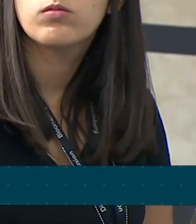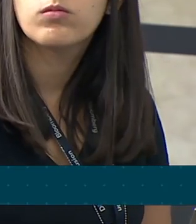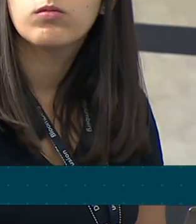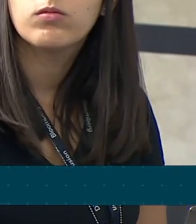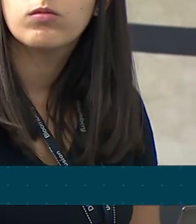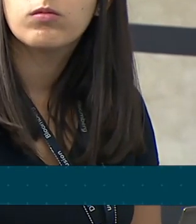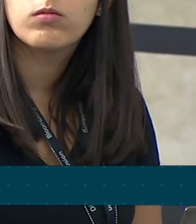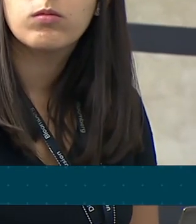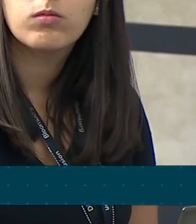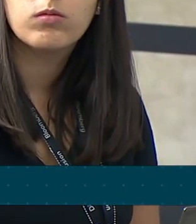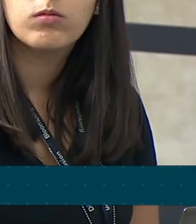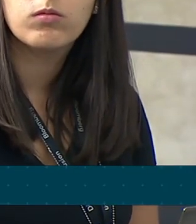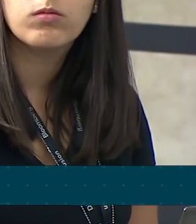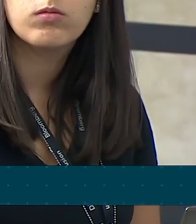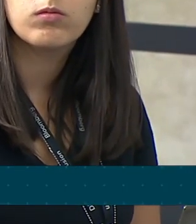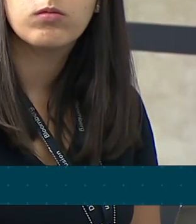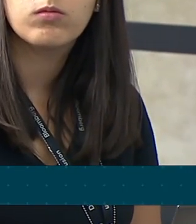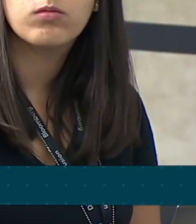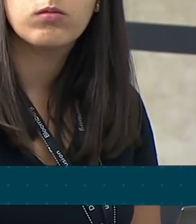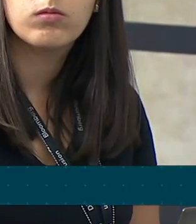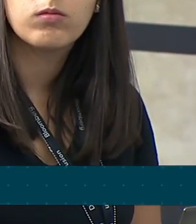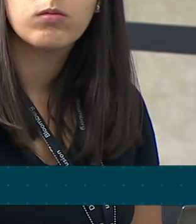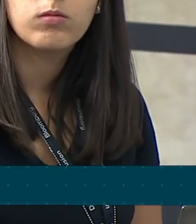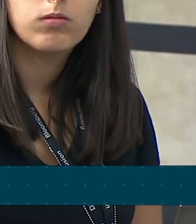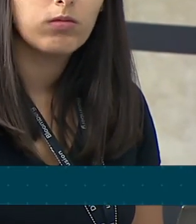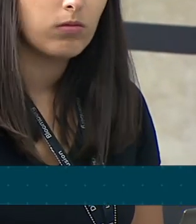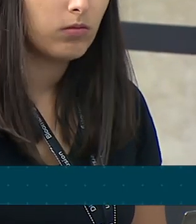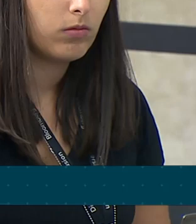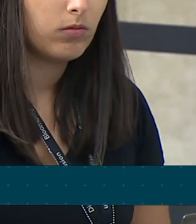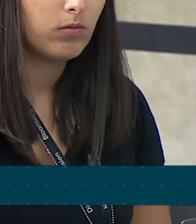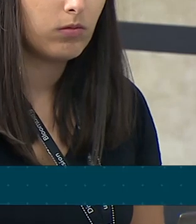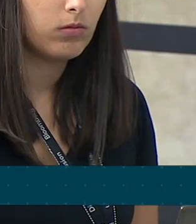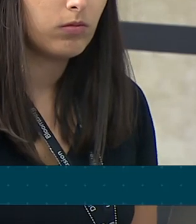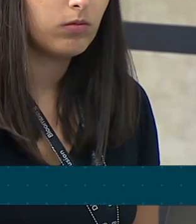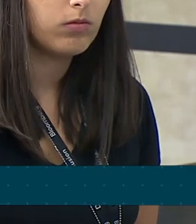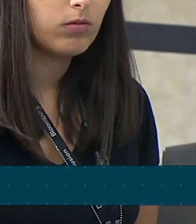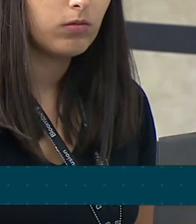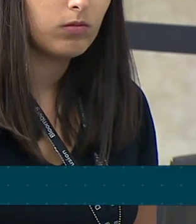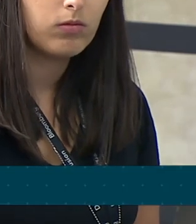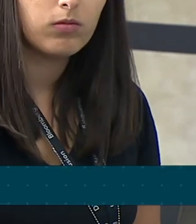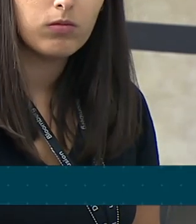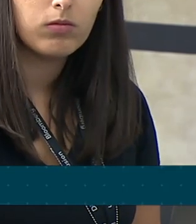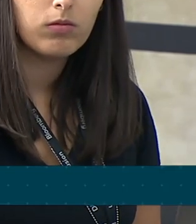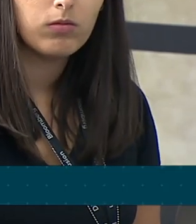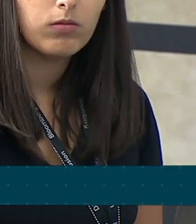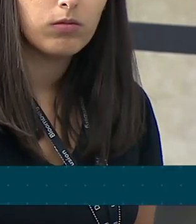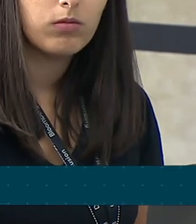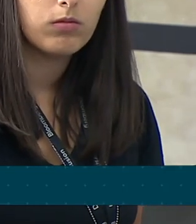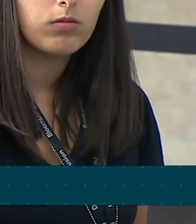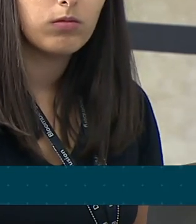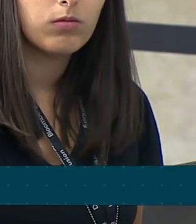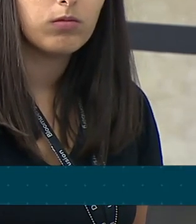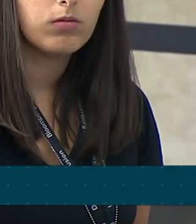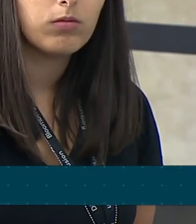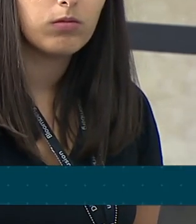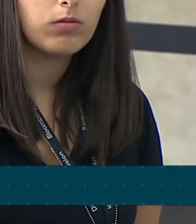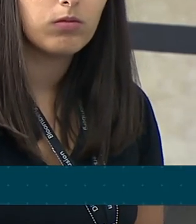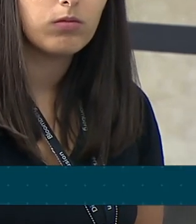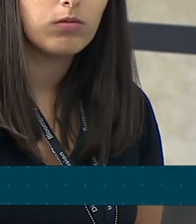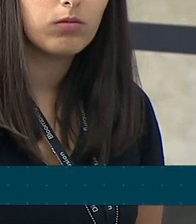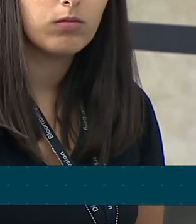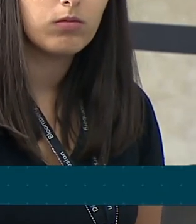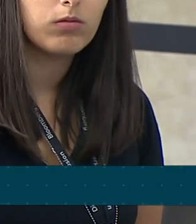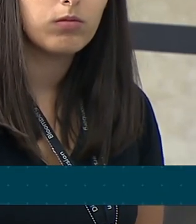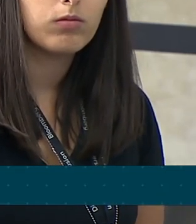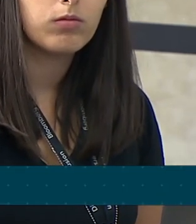queria saber se em caso de da vitória do roberto fernandes de cristina kirchner se o governo brasileiro vai